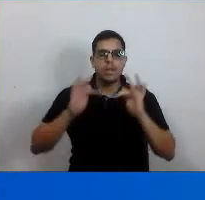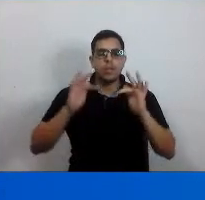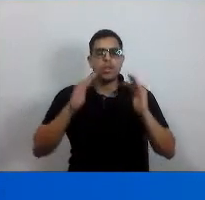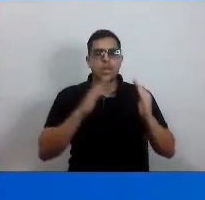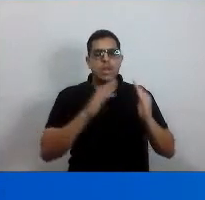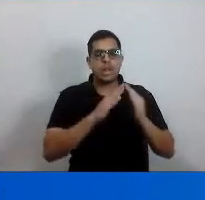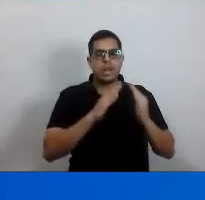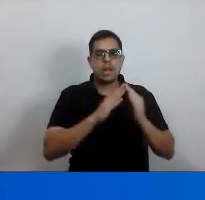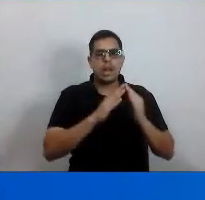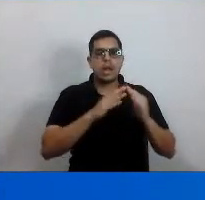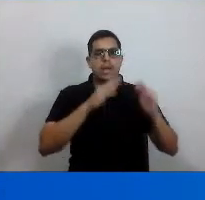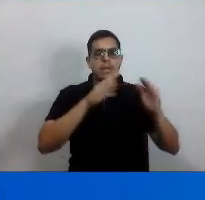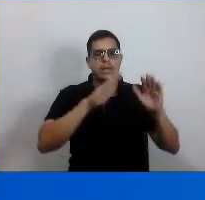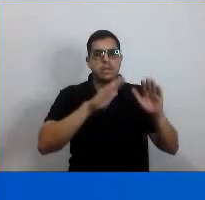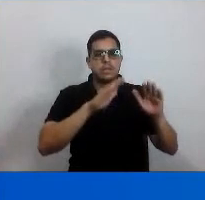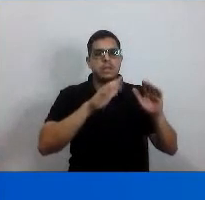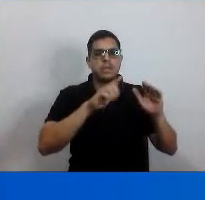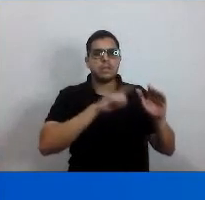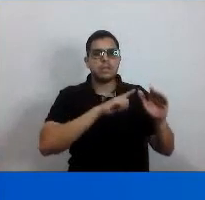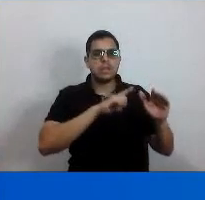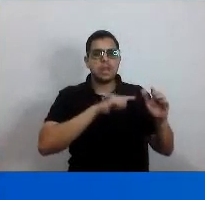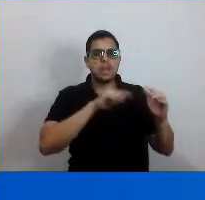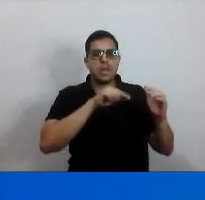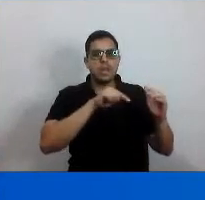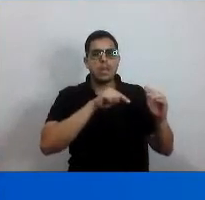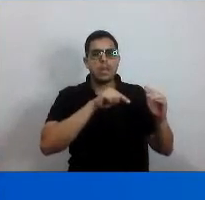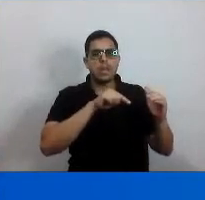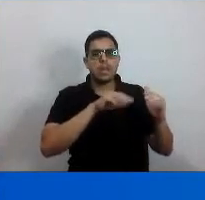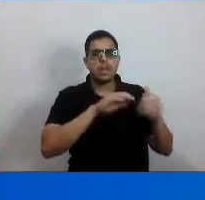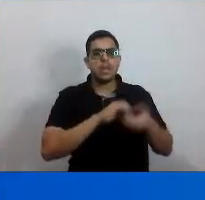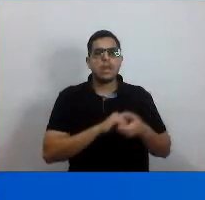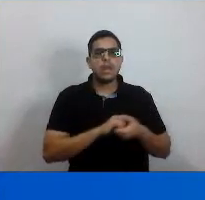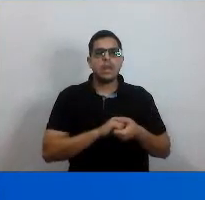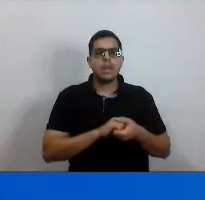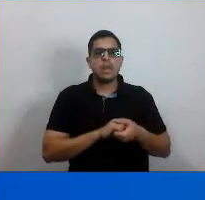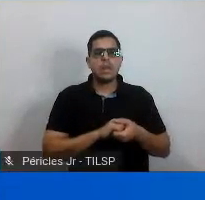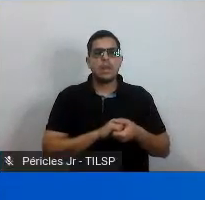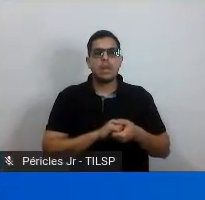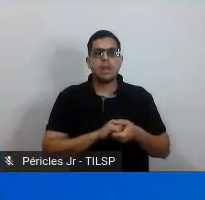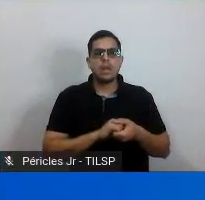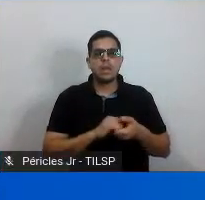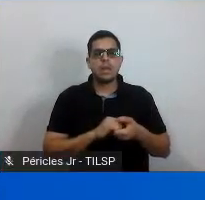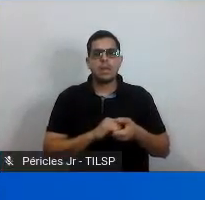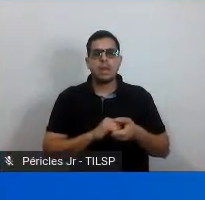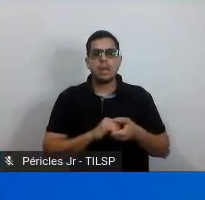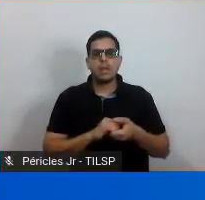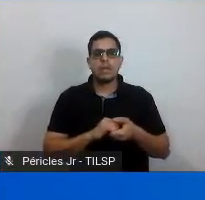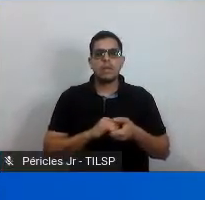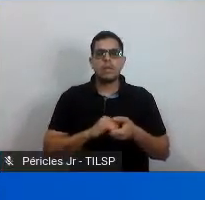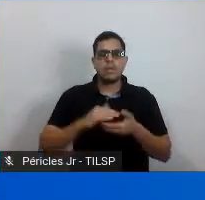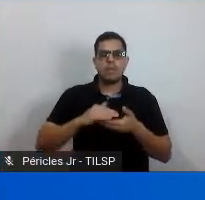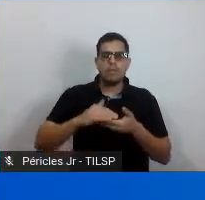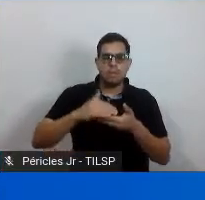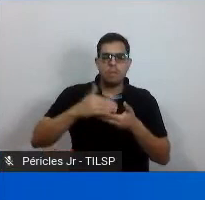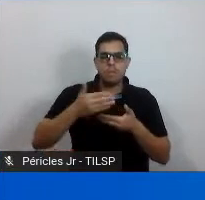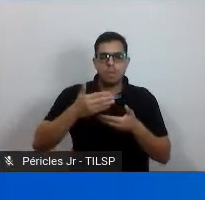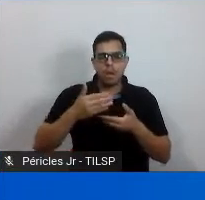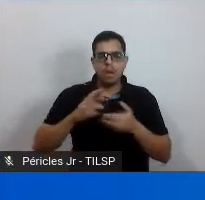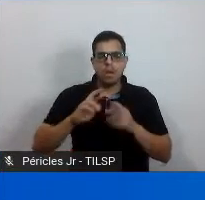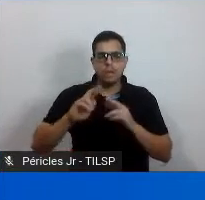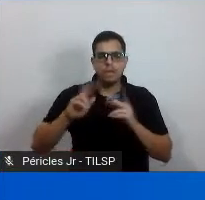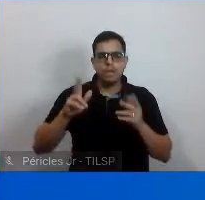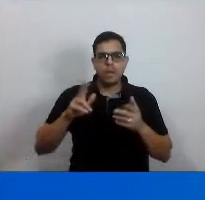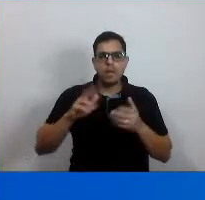Deus aparatos né Deus os aparelhos né a gente percebe né que quem possui celular computador